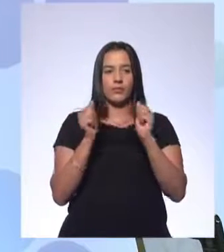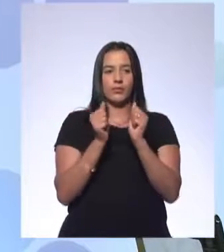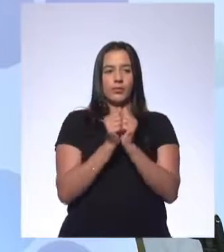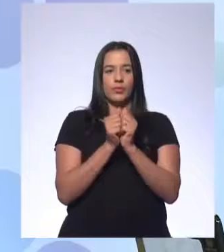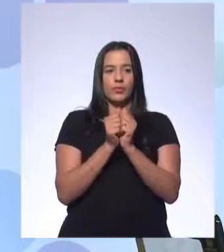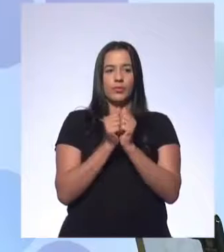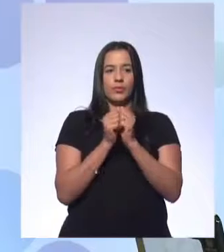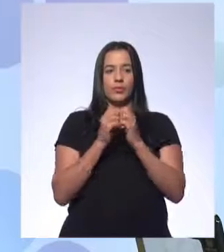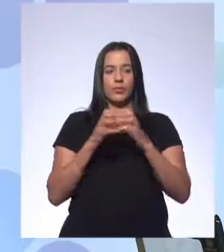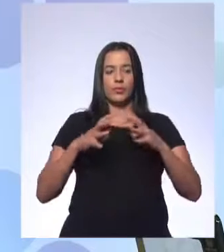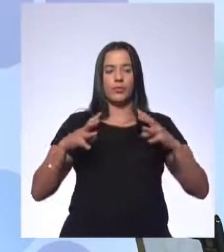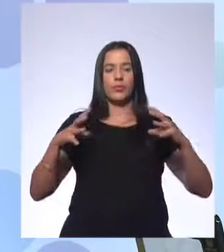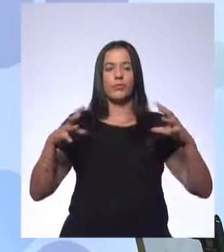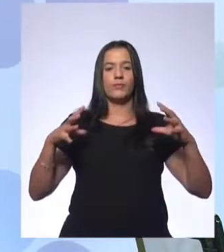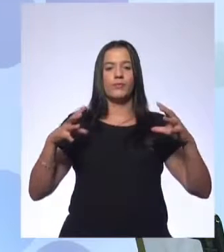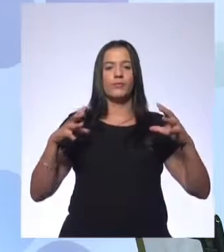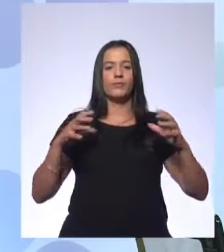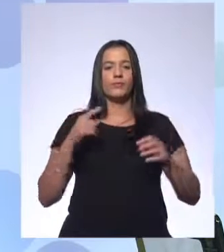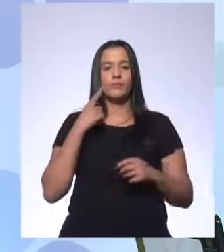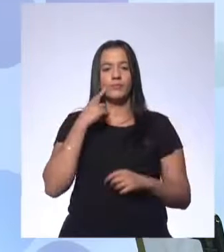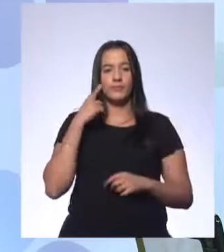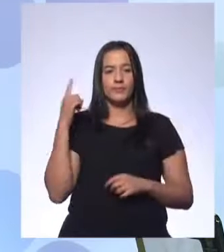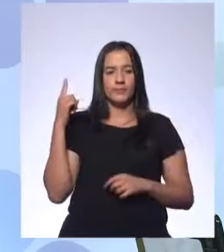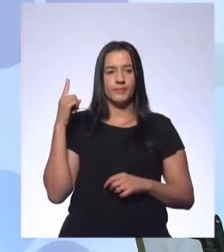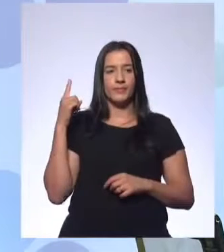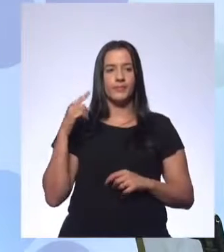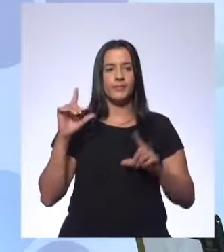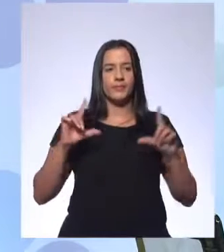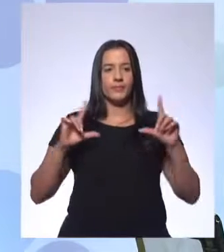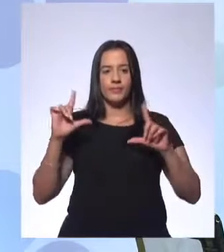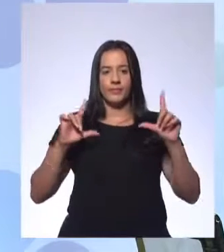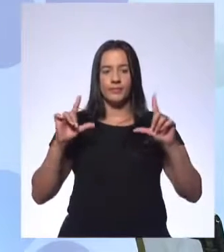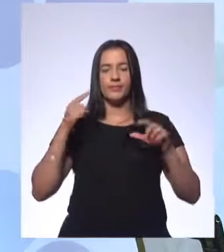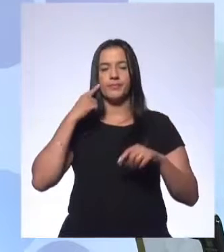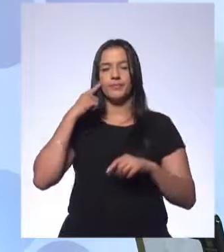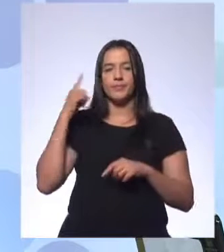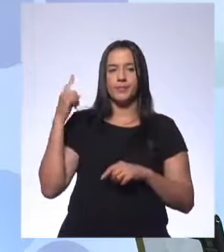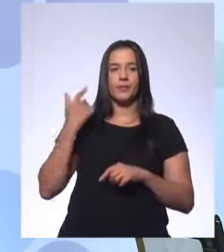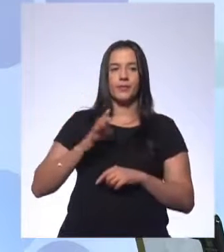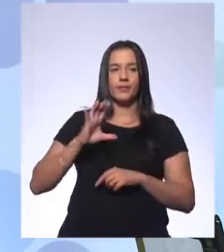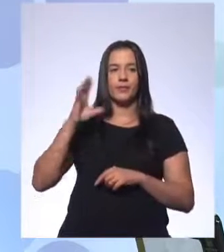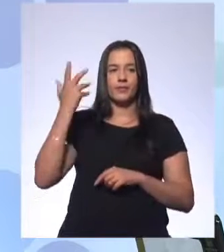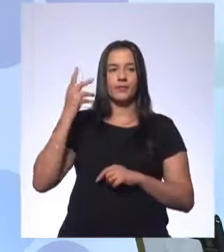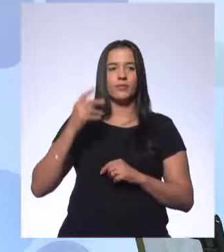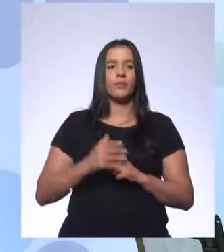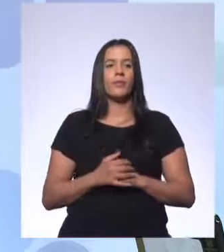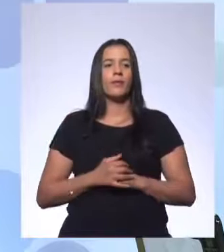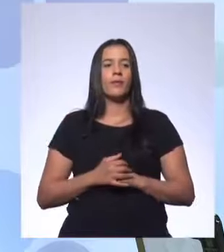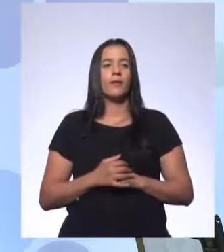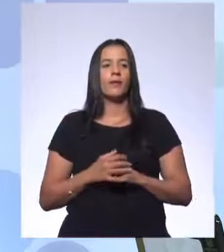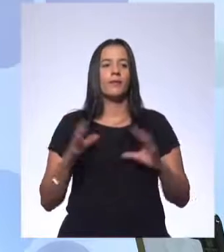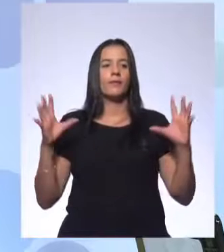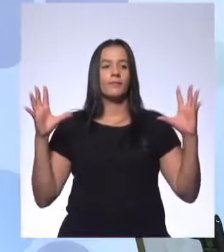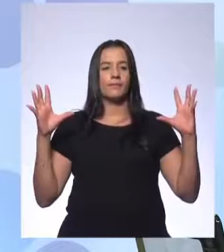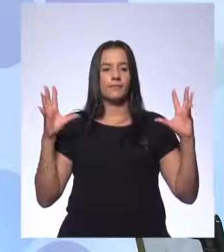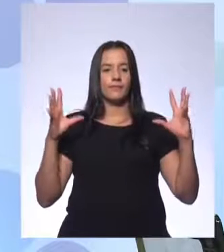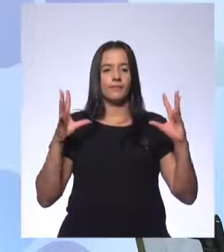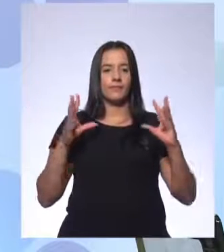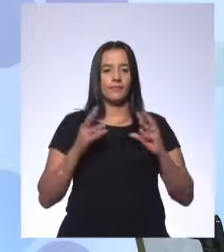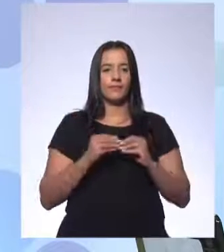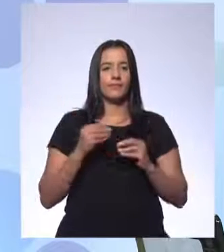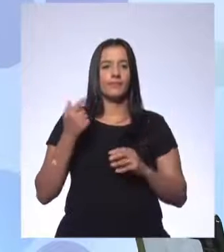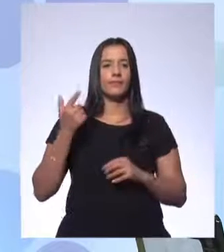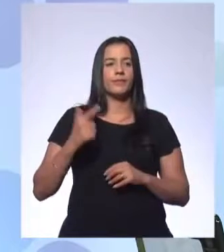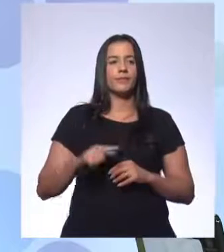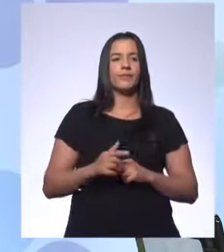aí. Basicamente é isso que acontece, né? Isso daí é uma fusão nuclear, né? Está acontecendo atrás de mim ali. Então você vê, vai começar de novo, ó. É